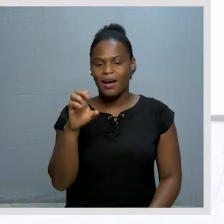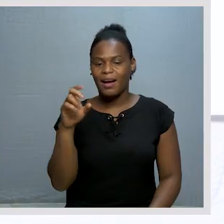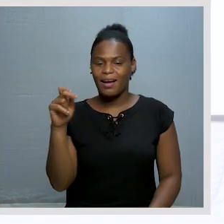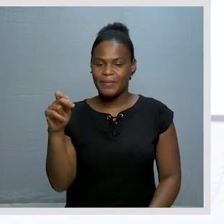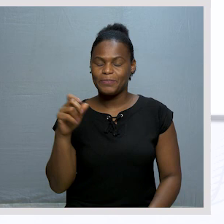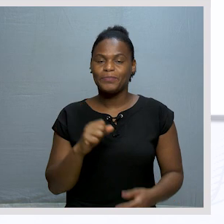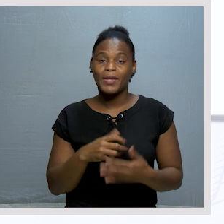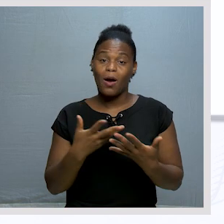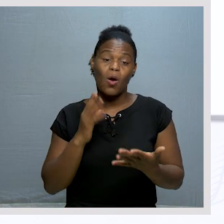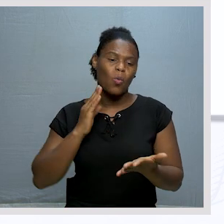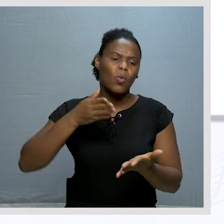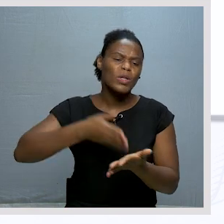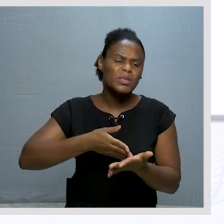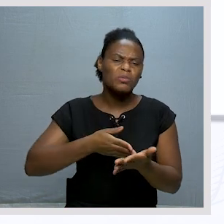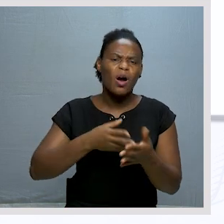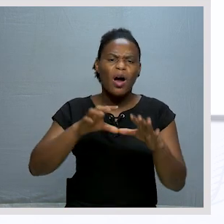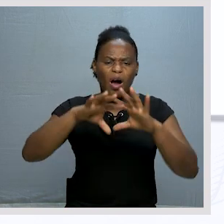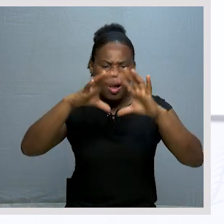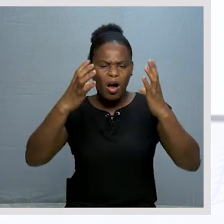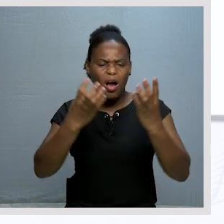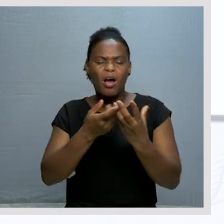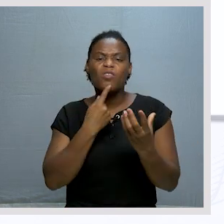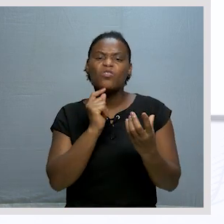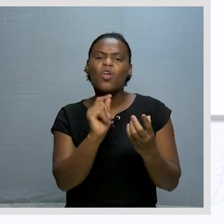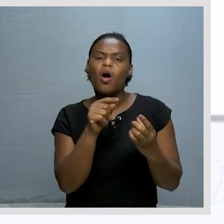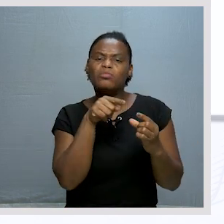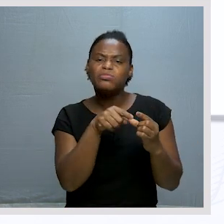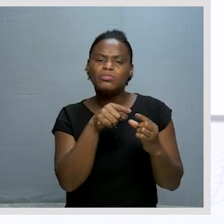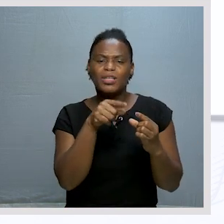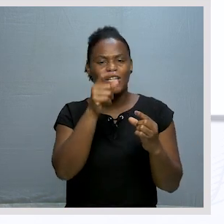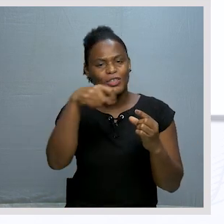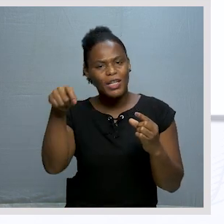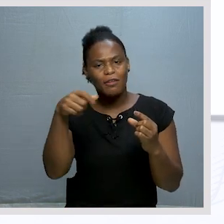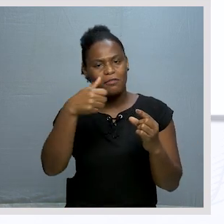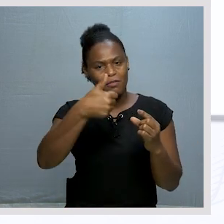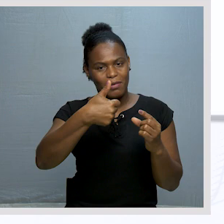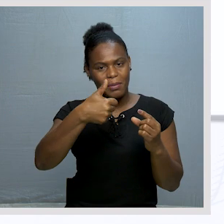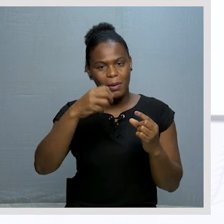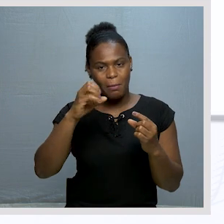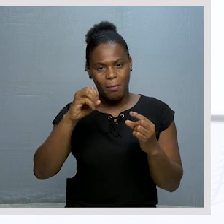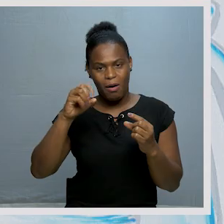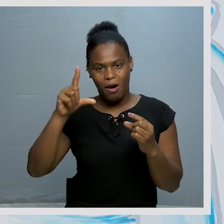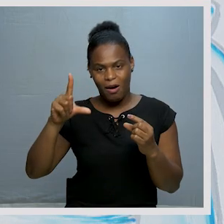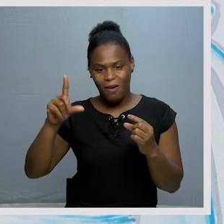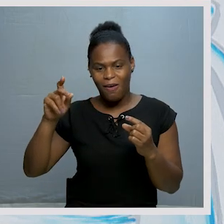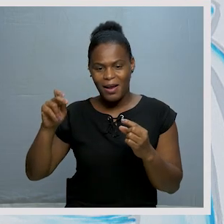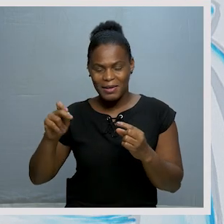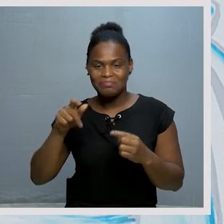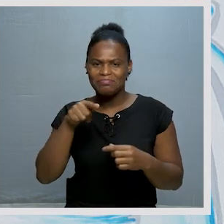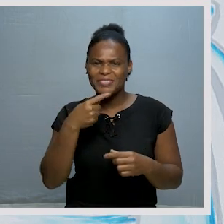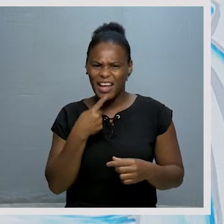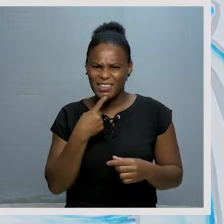E, por último, o nome desse objeto é bola.